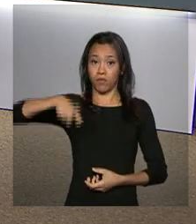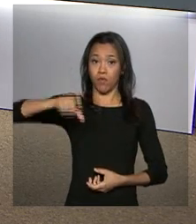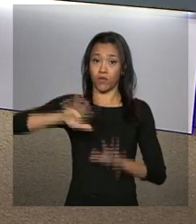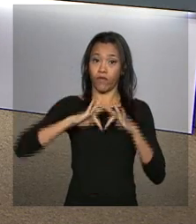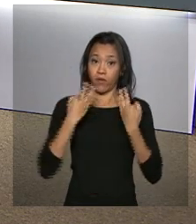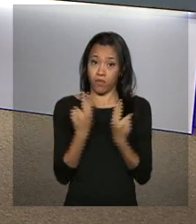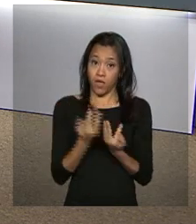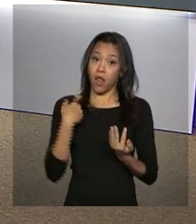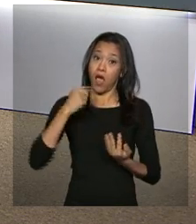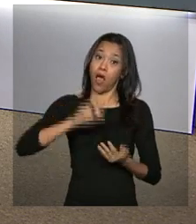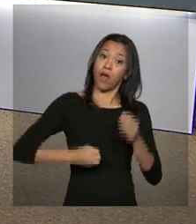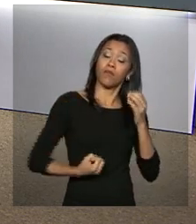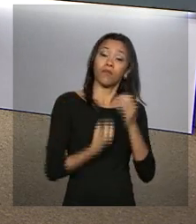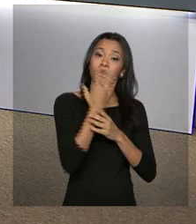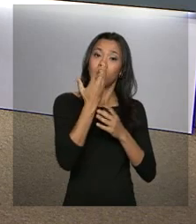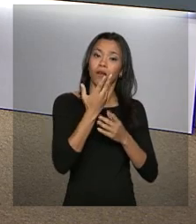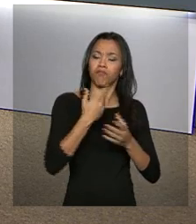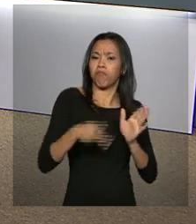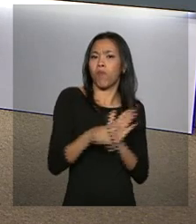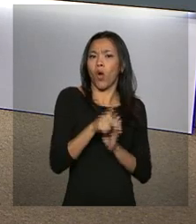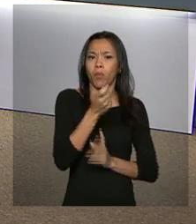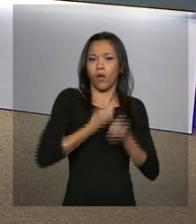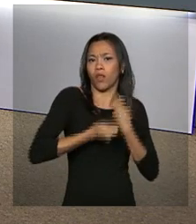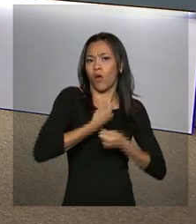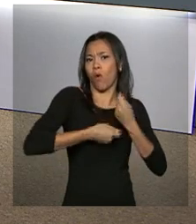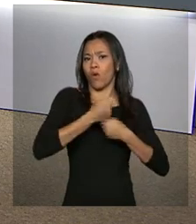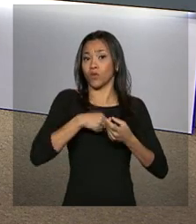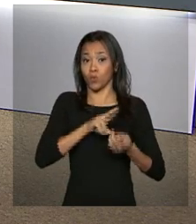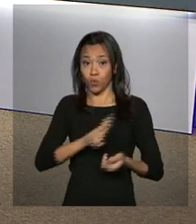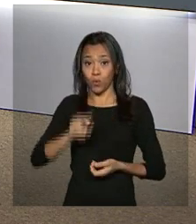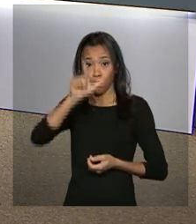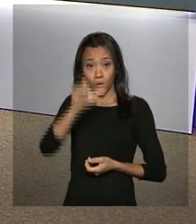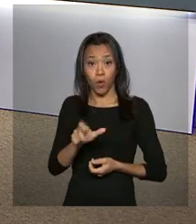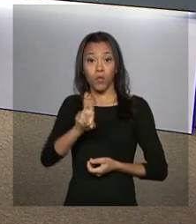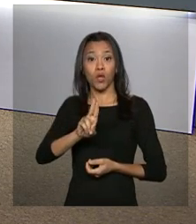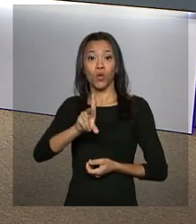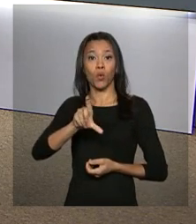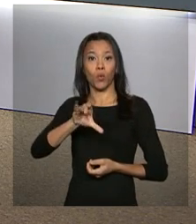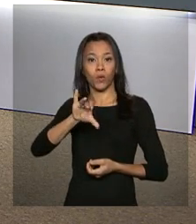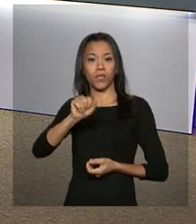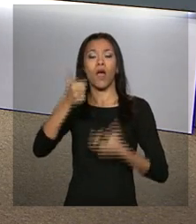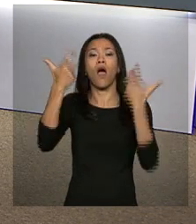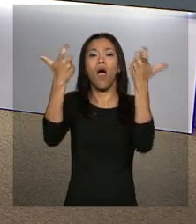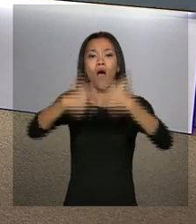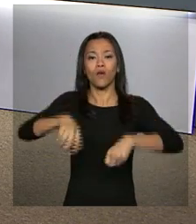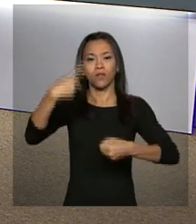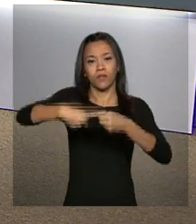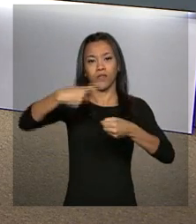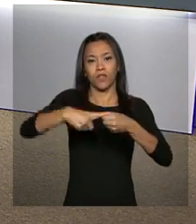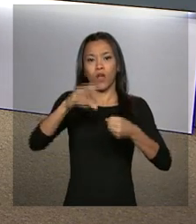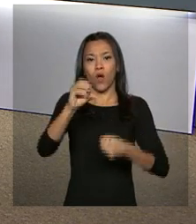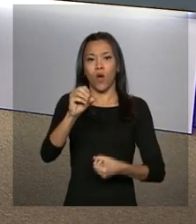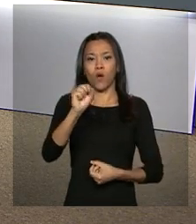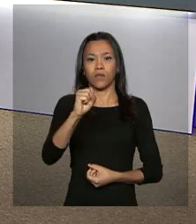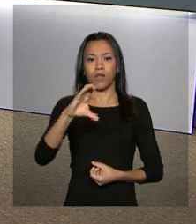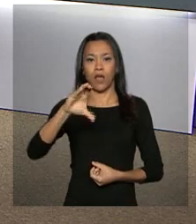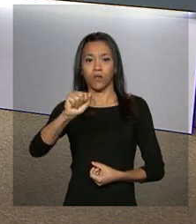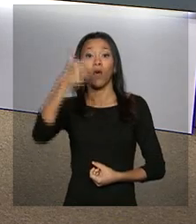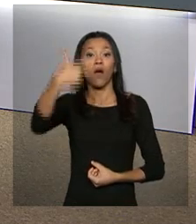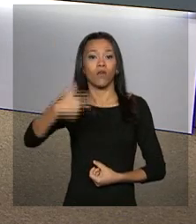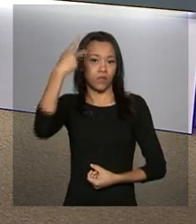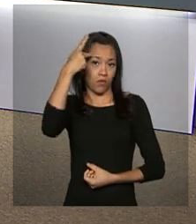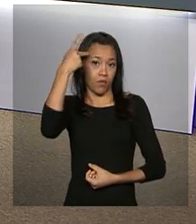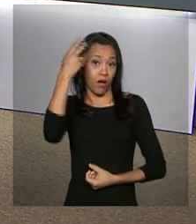tornarem microempreendedoras individuais. Uma delas é a Lúcia Helena, que mora em Osasco, região metropolitana de São